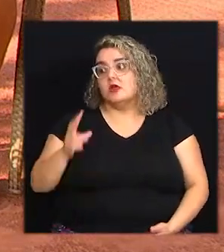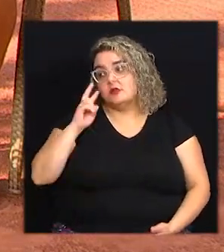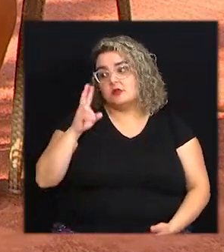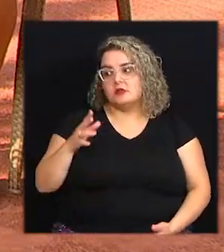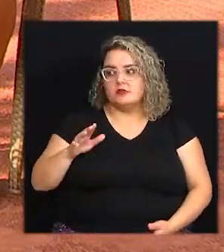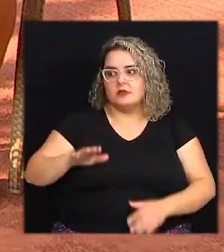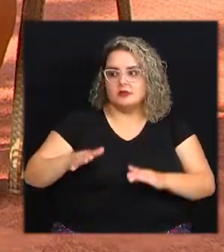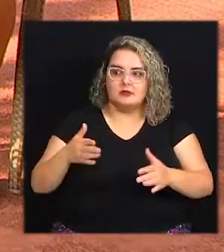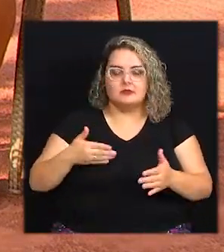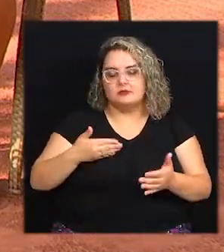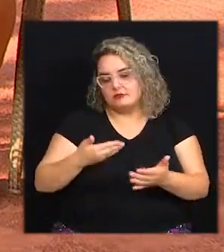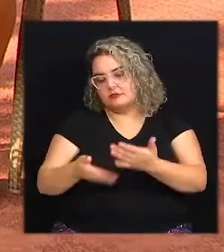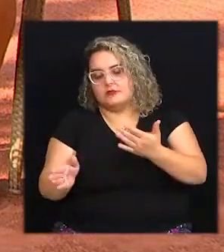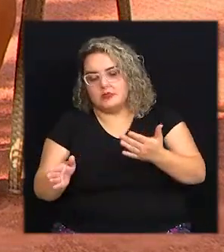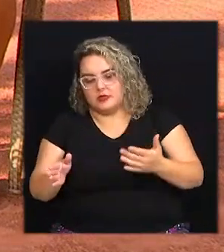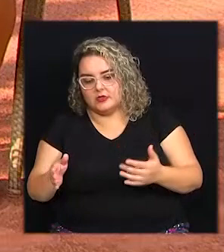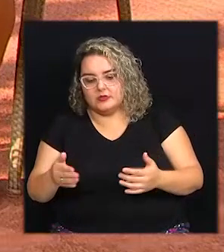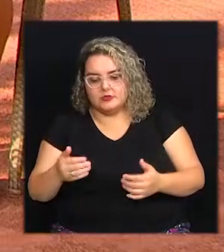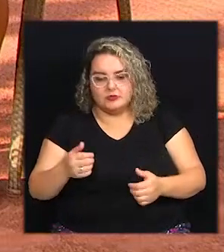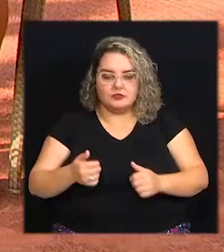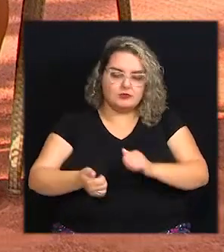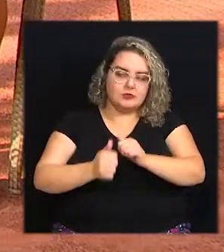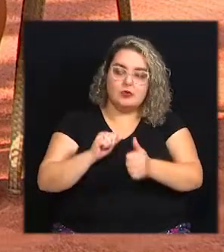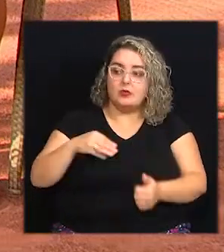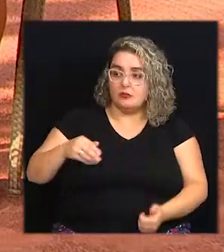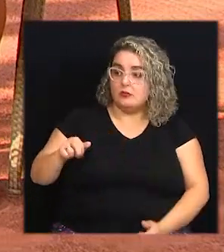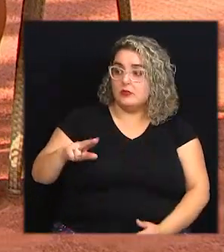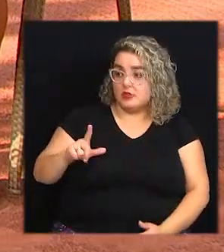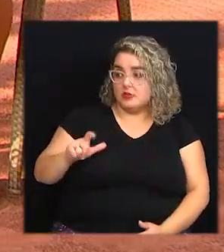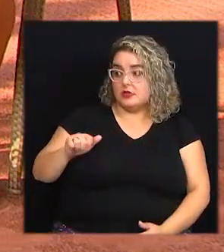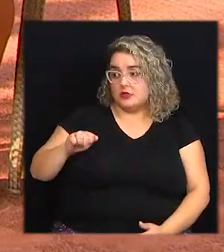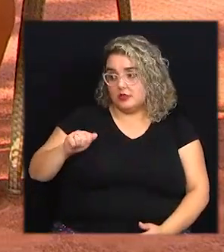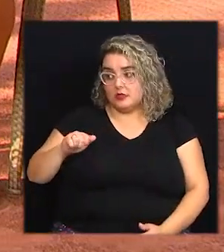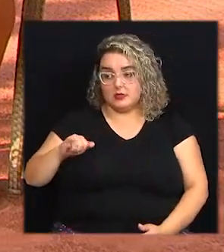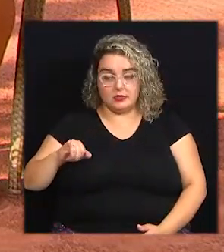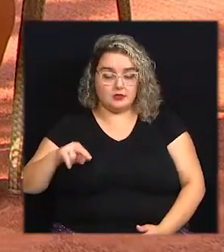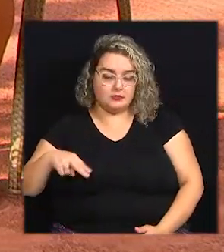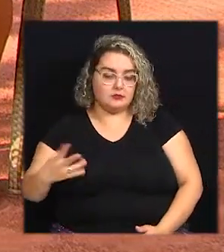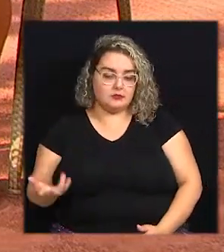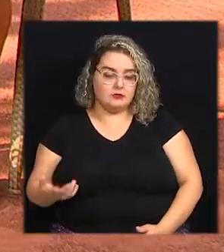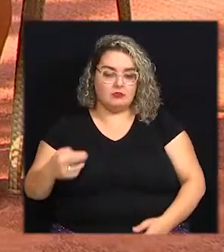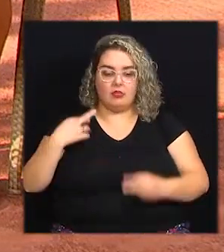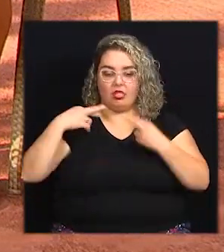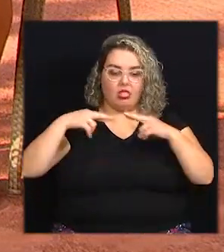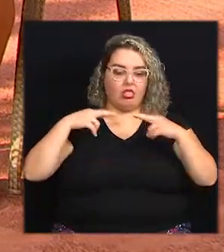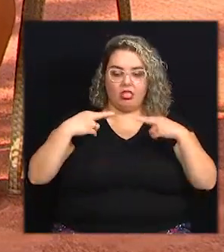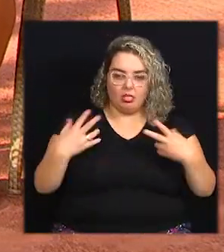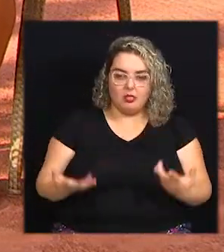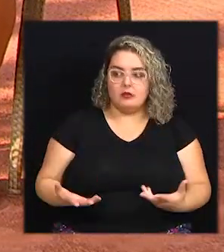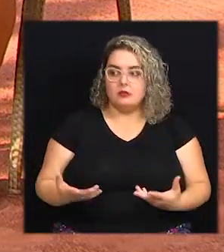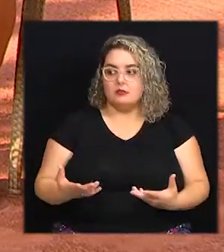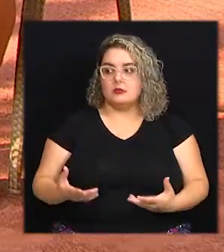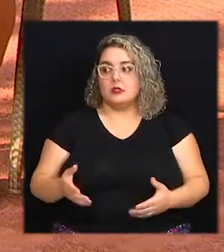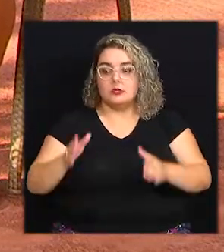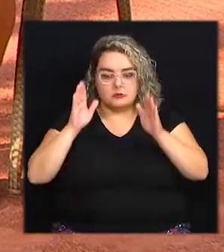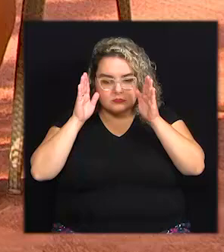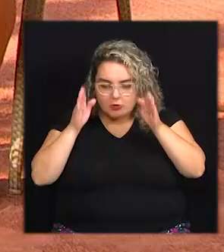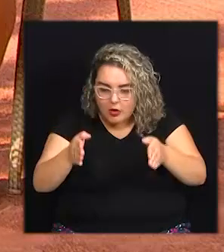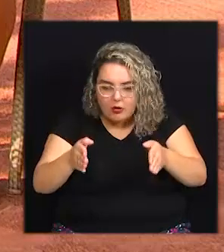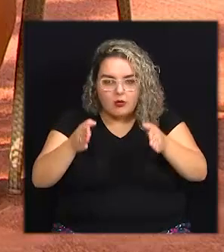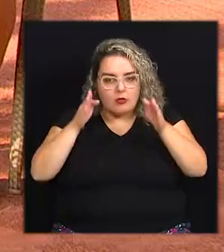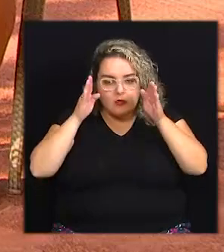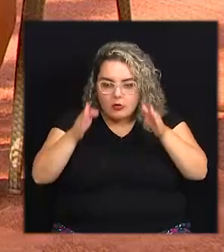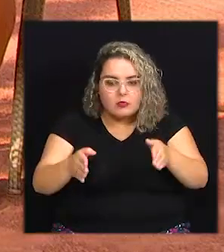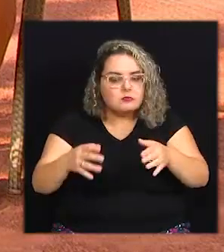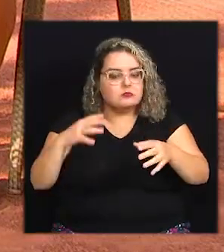às vezes, eu vejo ele sair um pouco do jogo, na minha opinião. O Murray, eu acho que ele é um cara que... Às vezes ele reclama bastante, mas ele sempre tá lá e